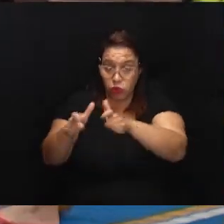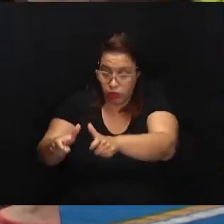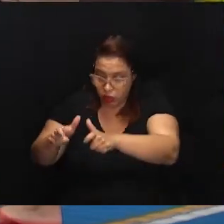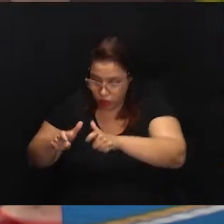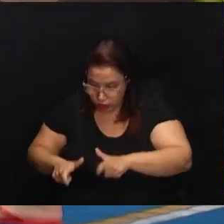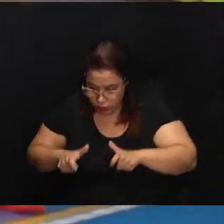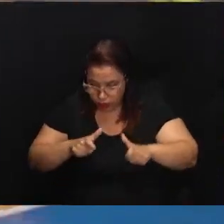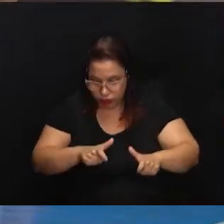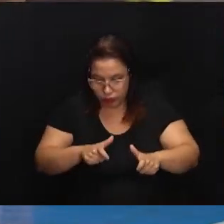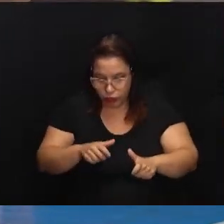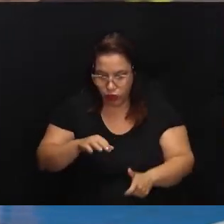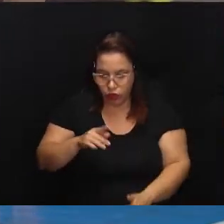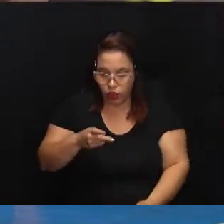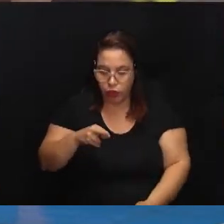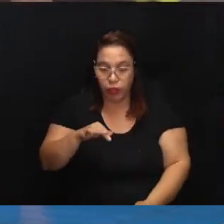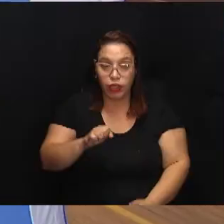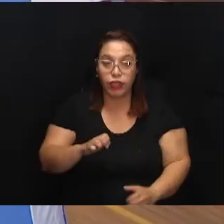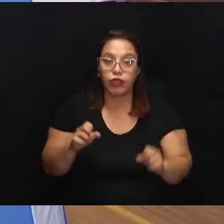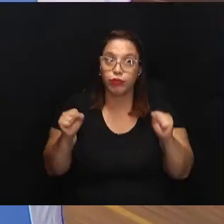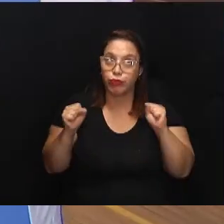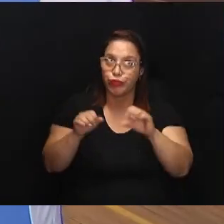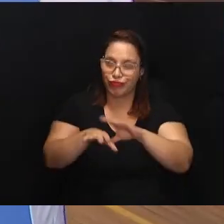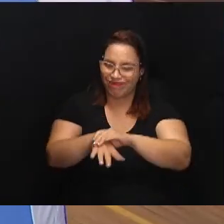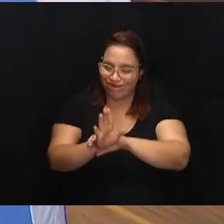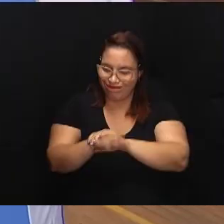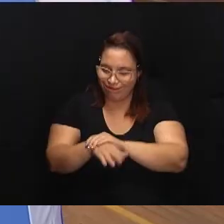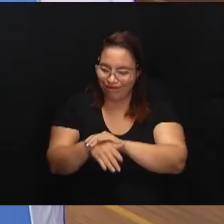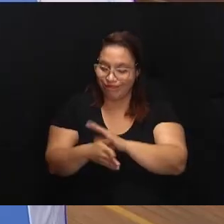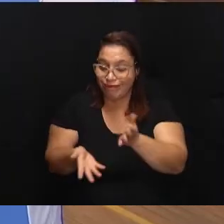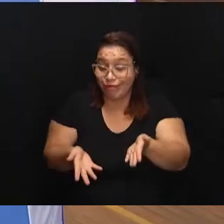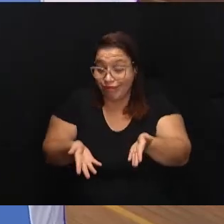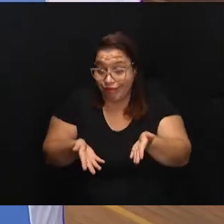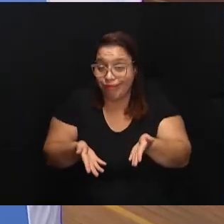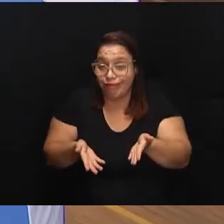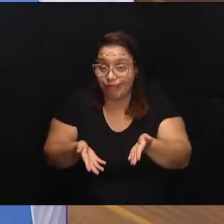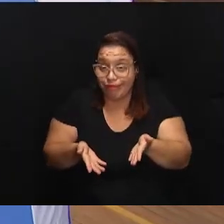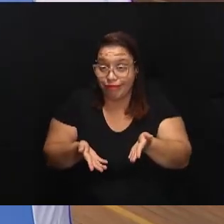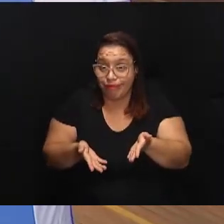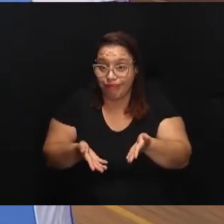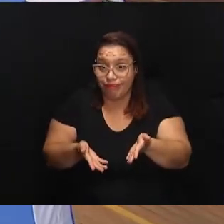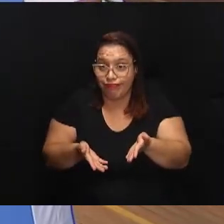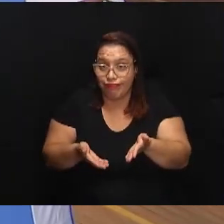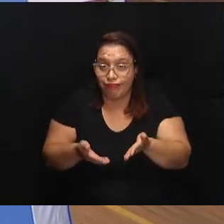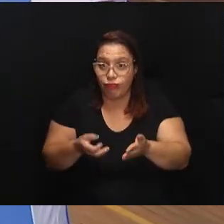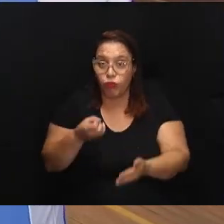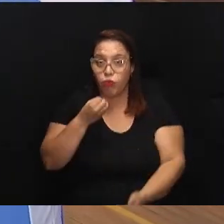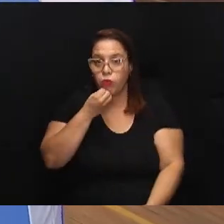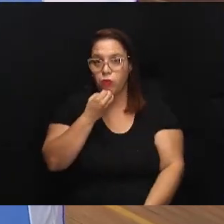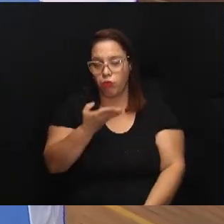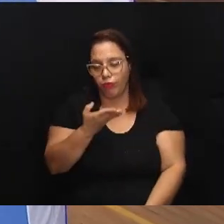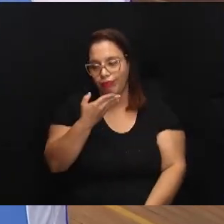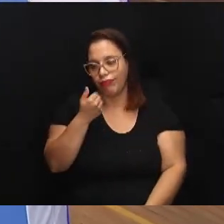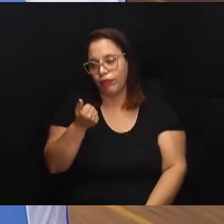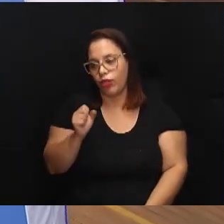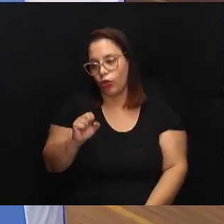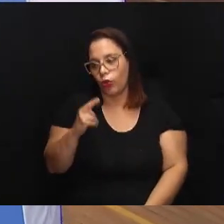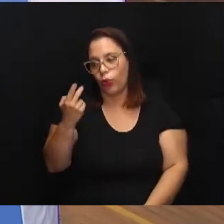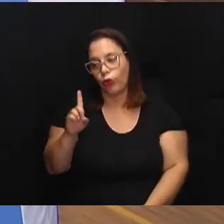tem uma habilidade, né, motora que é inerente à habilidade que vai deixar esse jogador um pouco mais